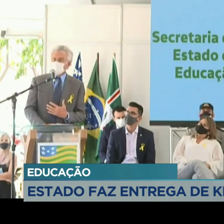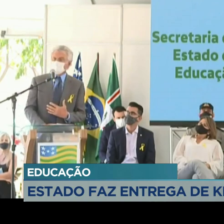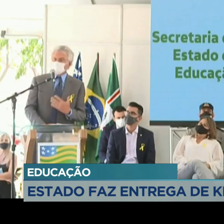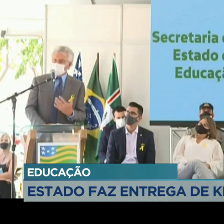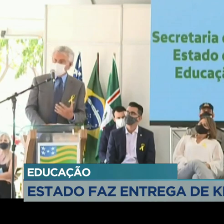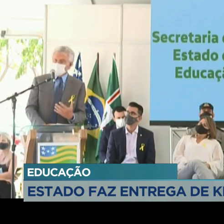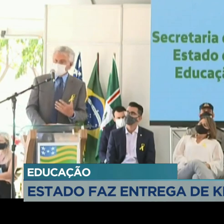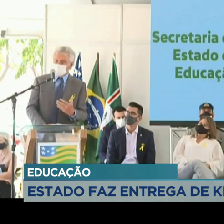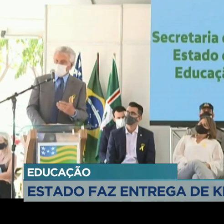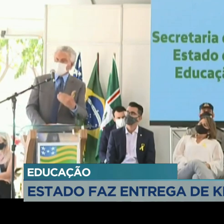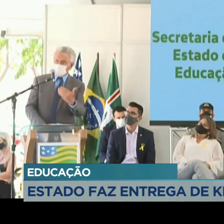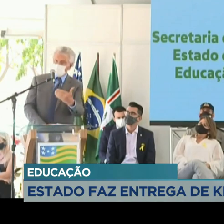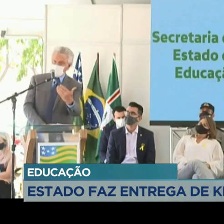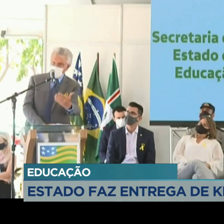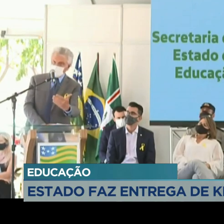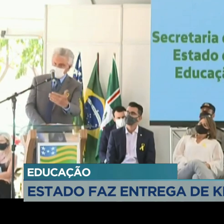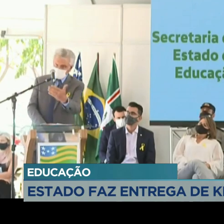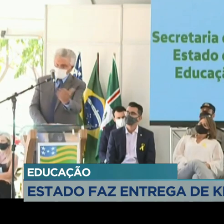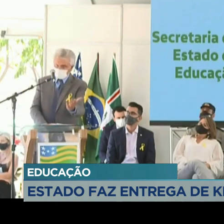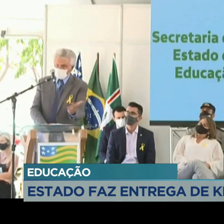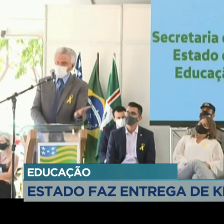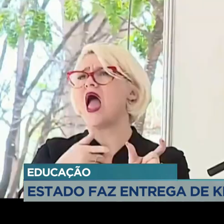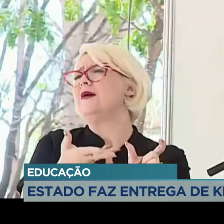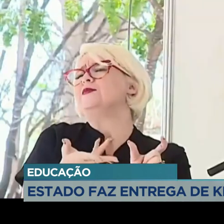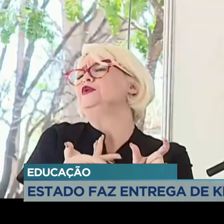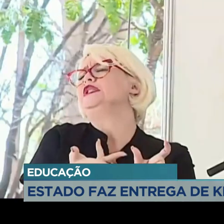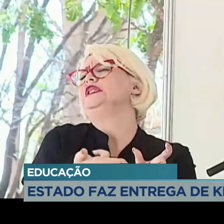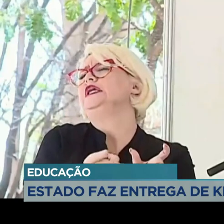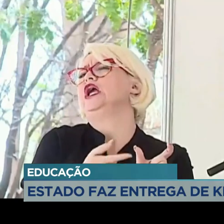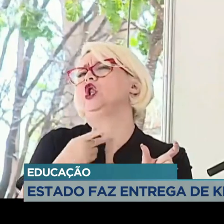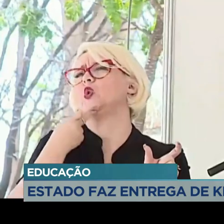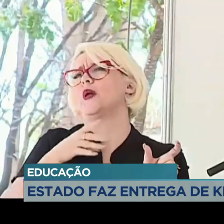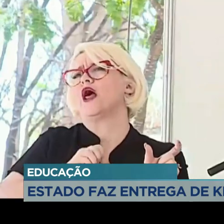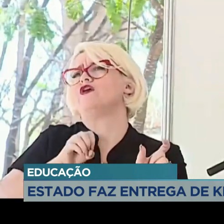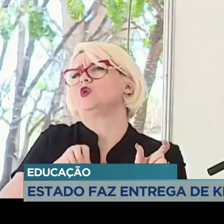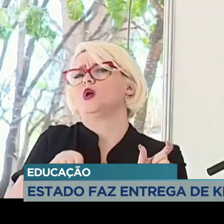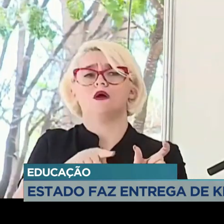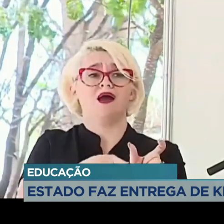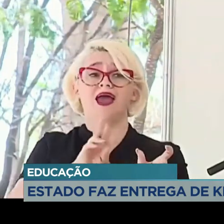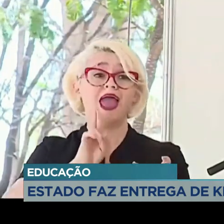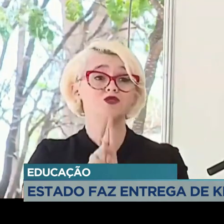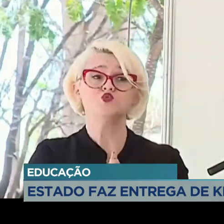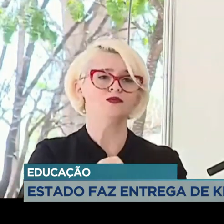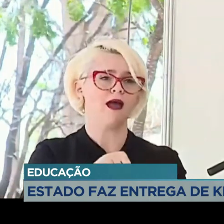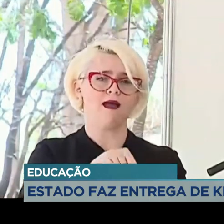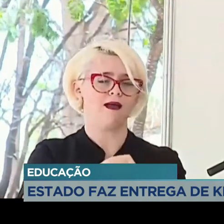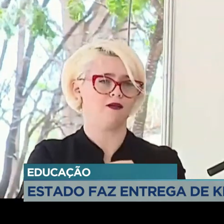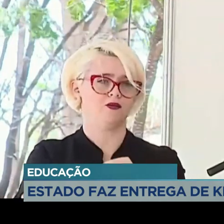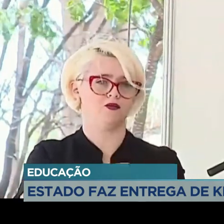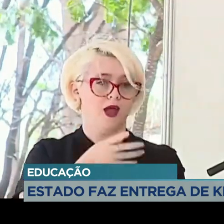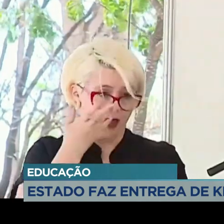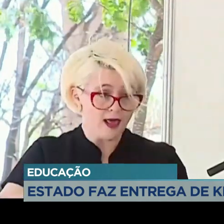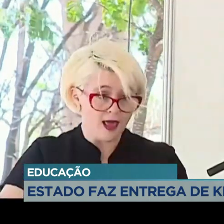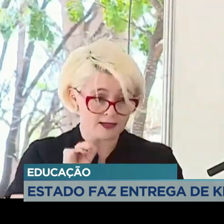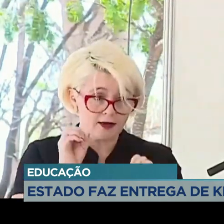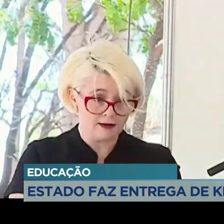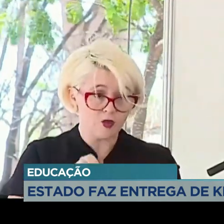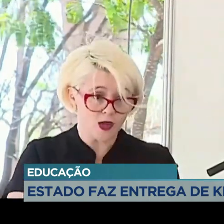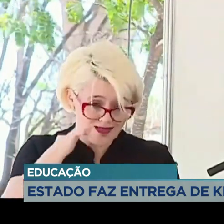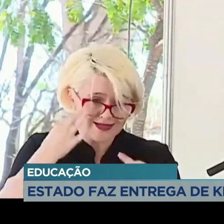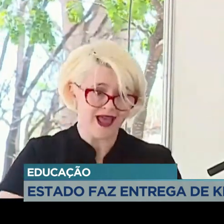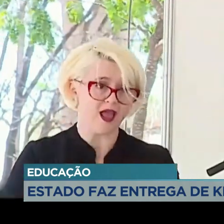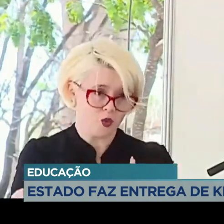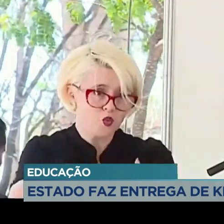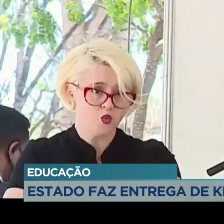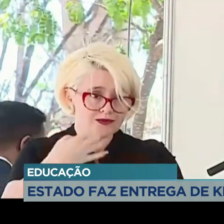de contágio dentro das escolas. Todas as famílias podem ir até a escola e buscar o seu kit. O que a gente